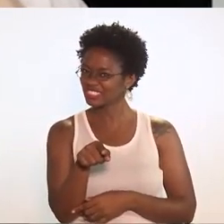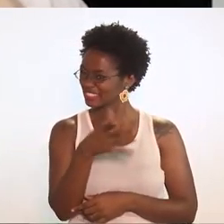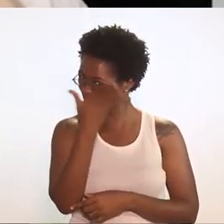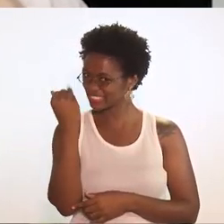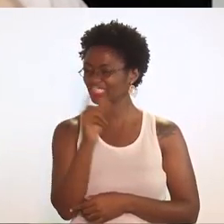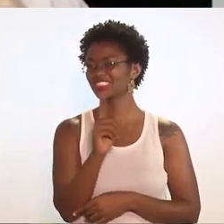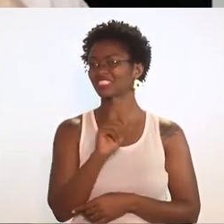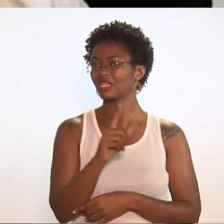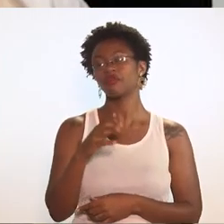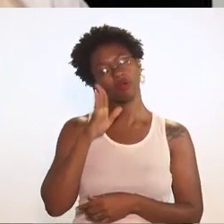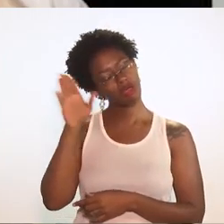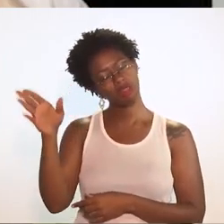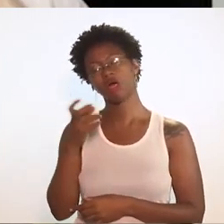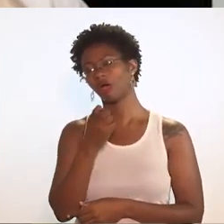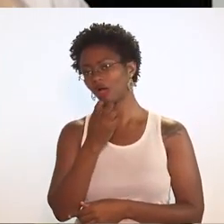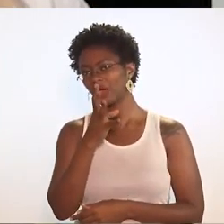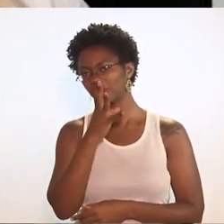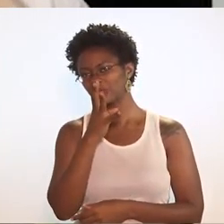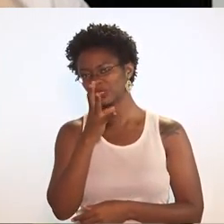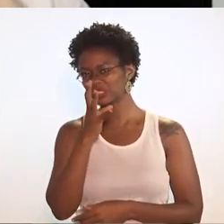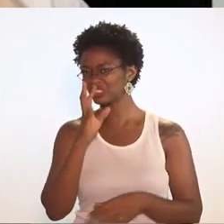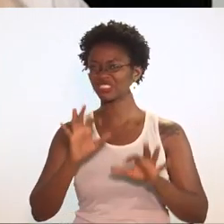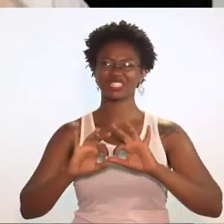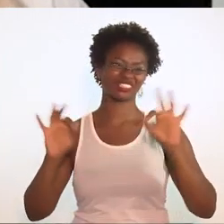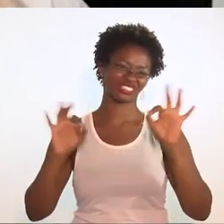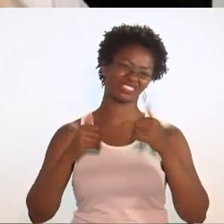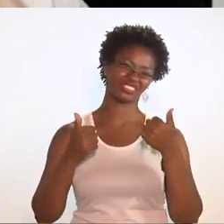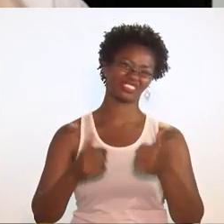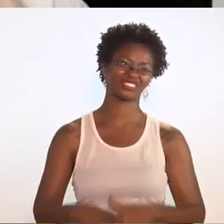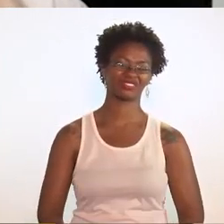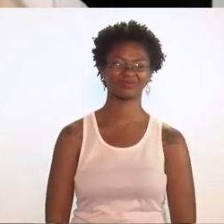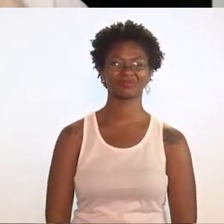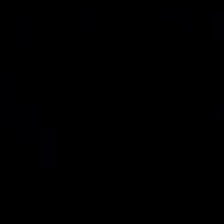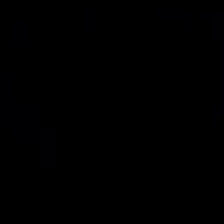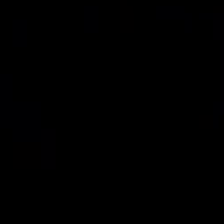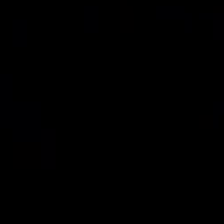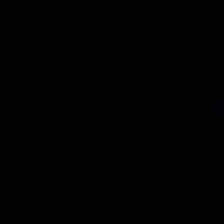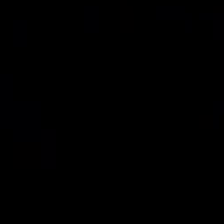da comunidade negra, estão trabalhando de maneira positiva. Parabéns.